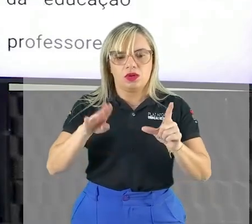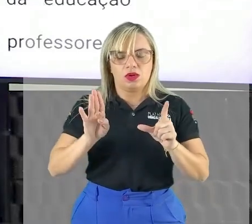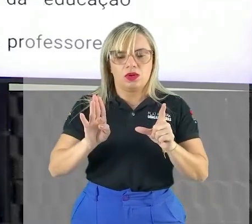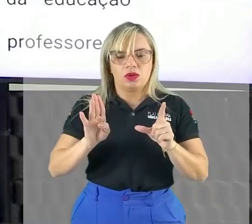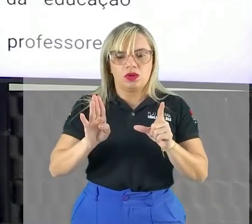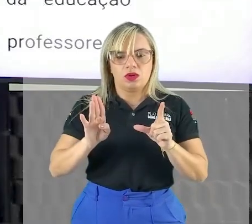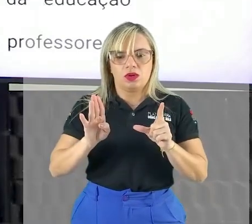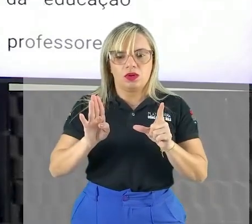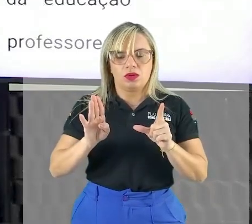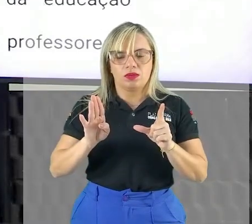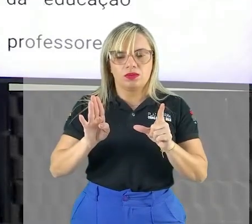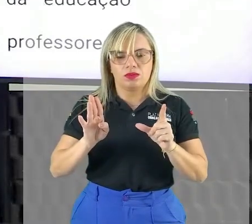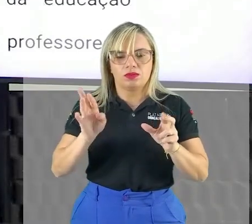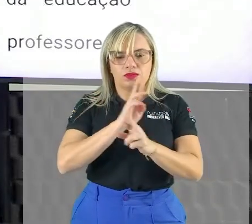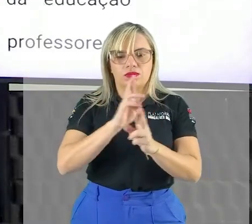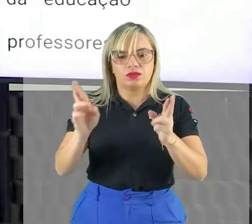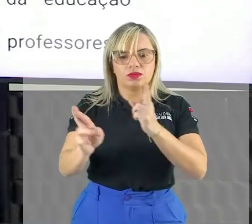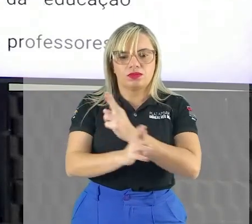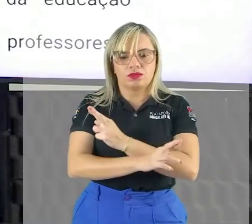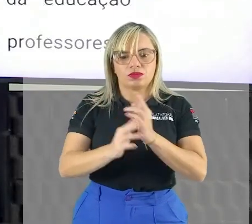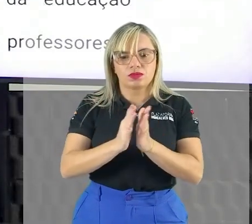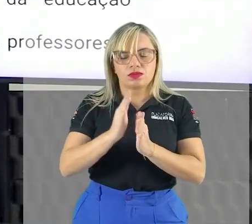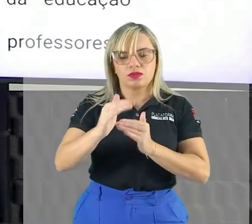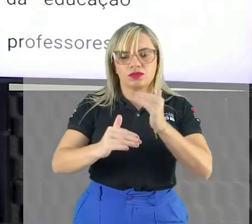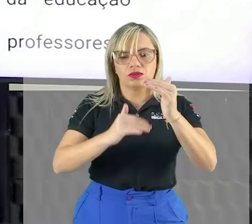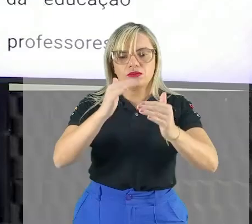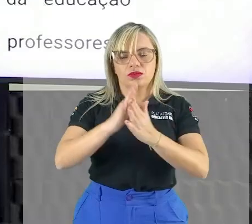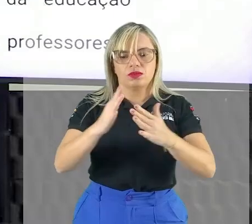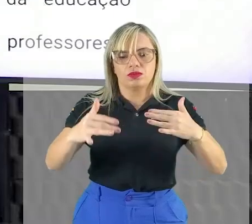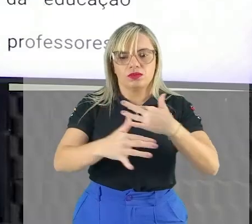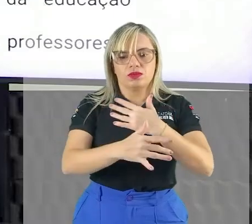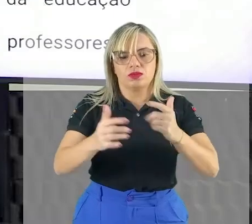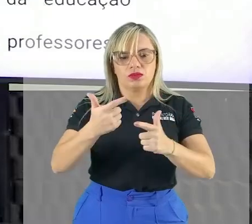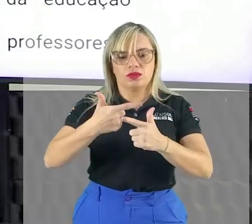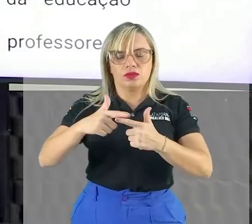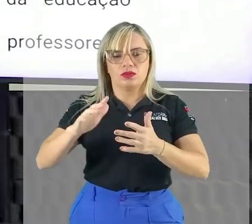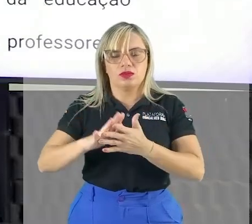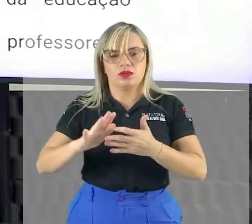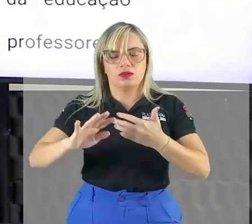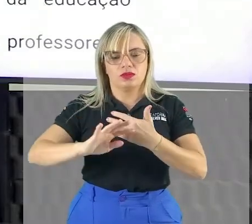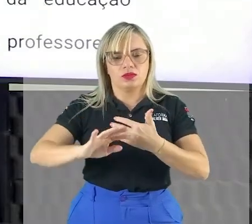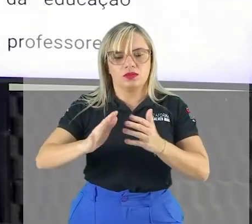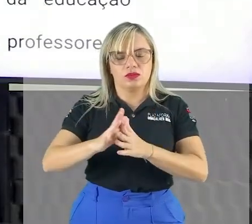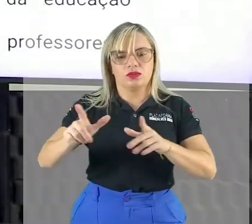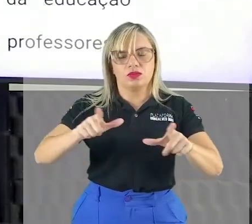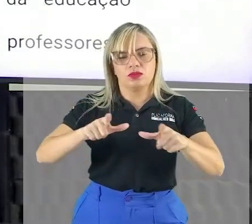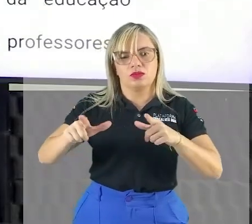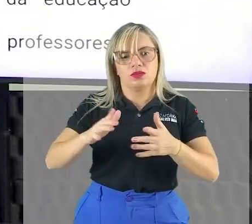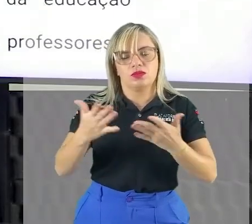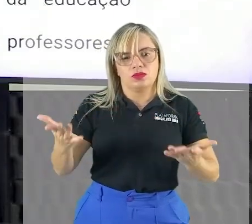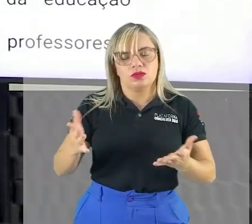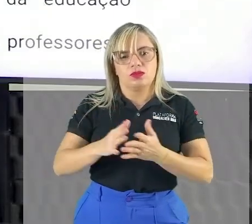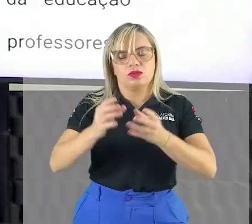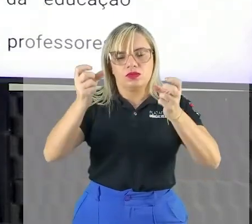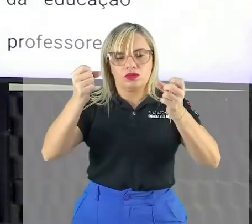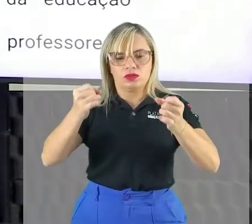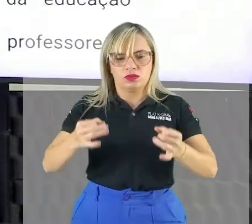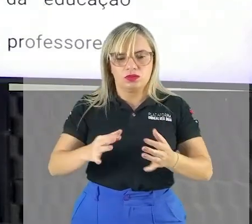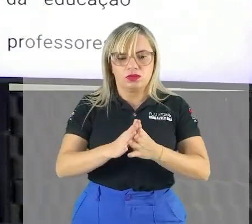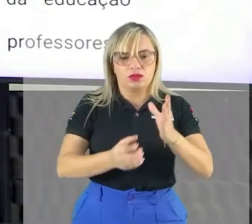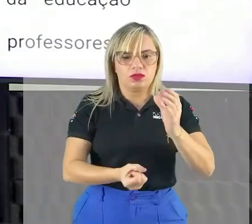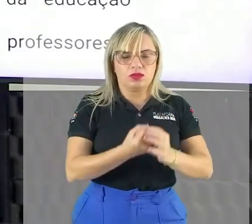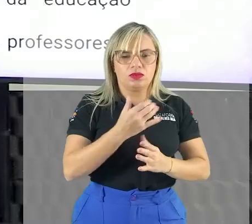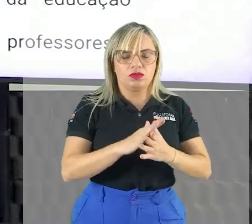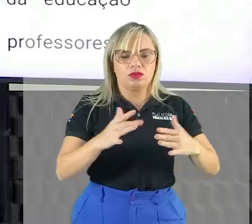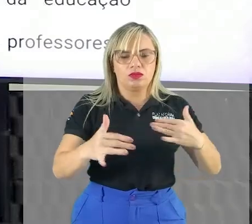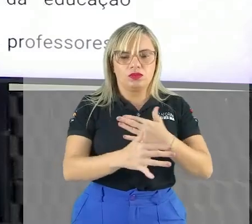a letra B, a relação entre desenvolvimento urbano e divisão do trabalho, que é o que eu falei ainda há pouco sobre o aparecimento dessas cidades